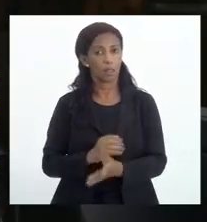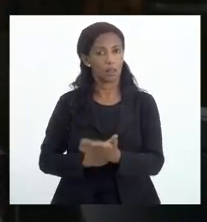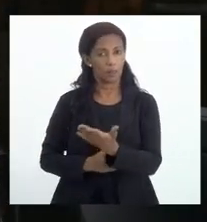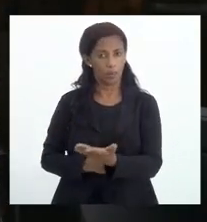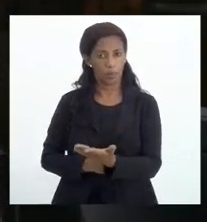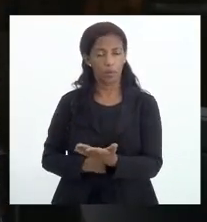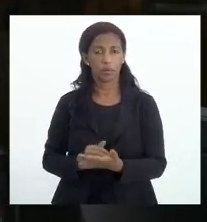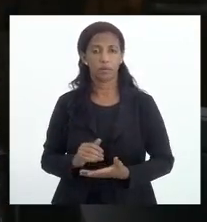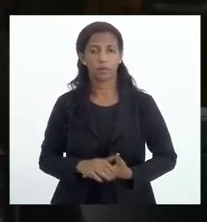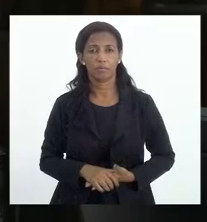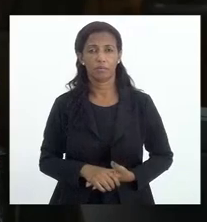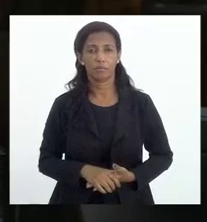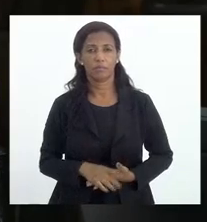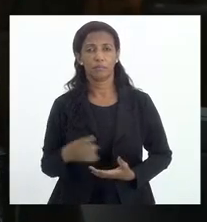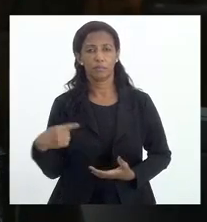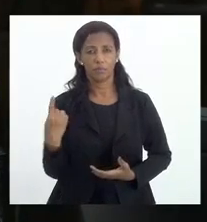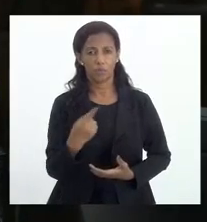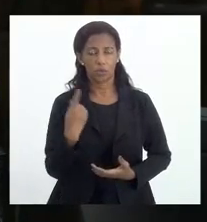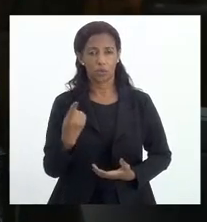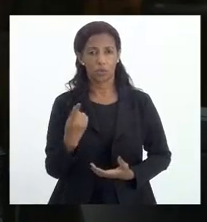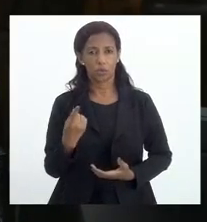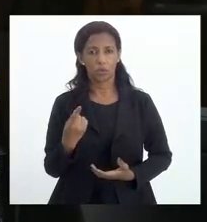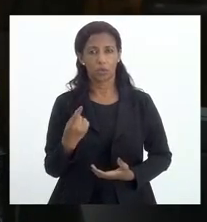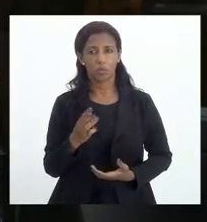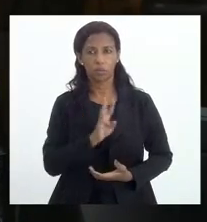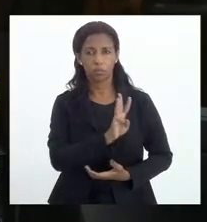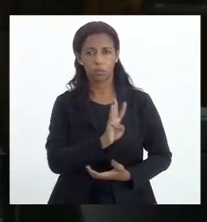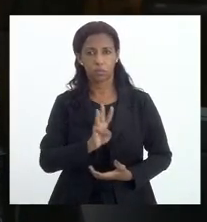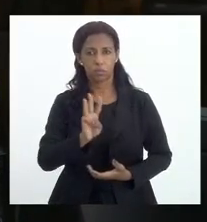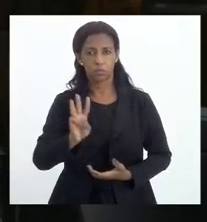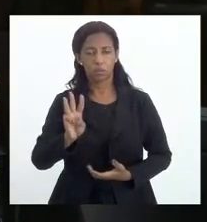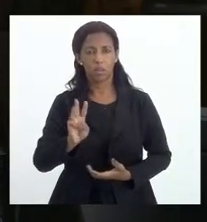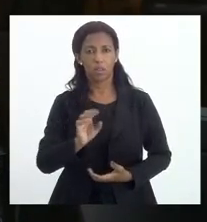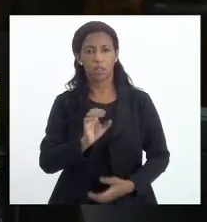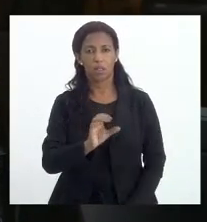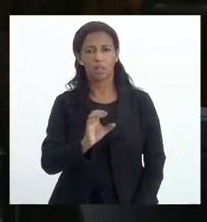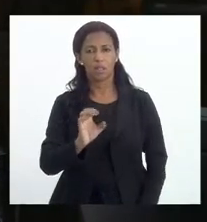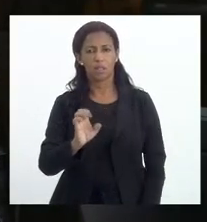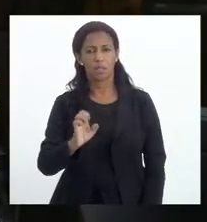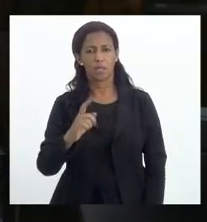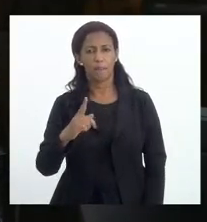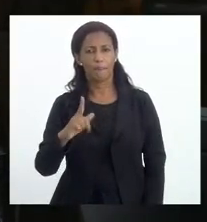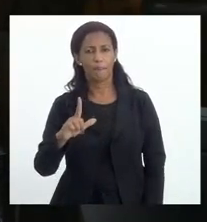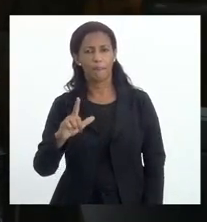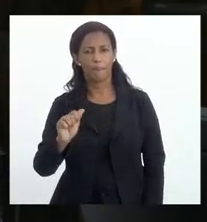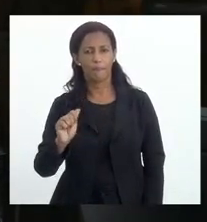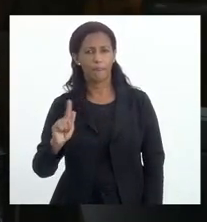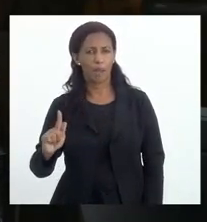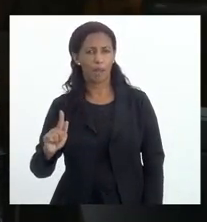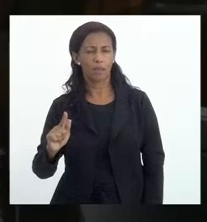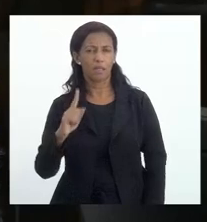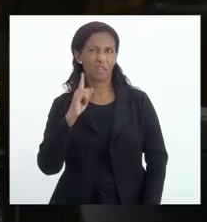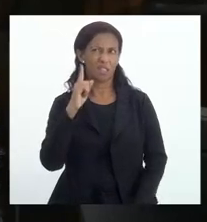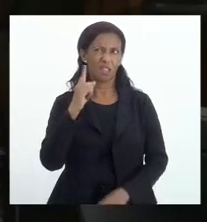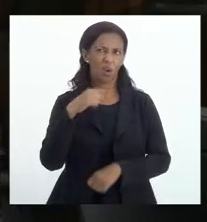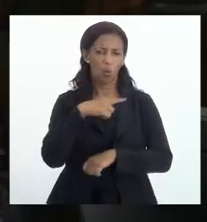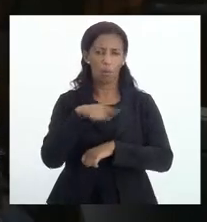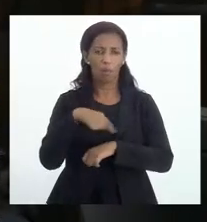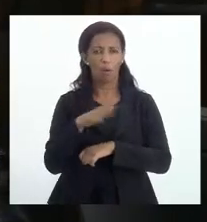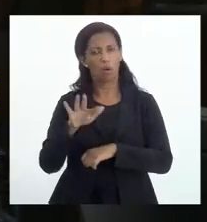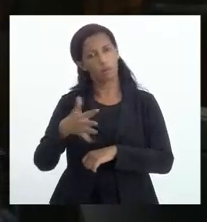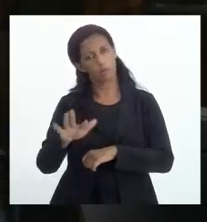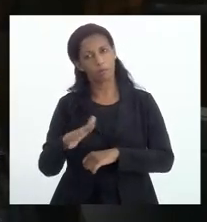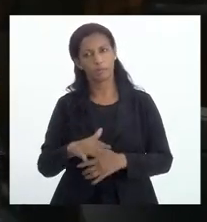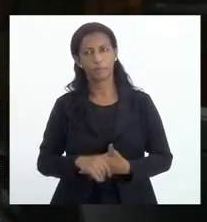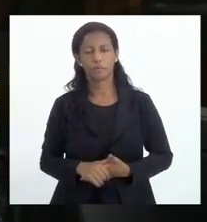já aos parlamentares e nós vamos colocar no site da CEPLAG daqui a uma hora, mais ou menos, quando terminar,